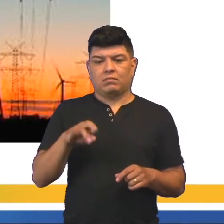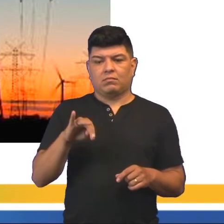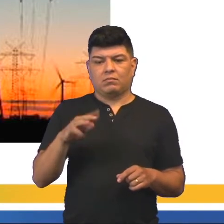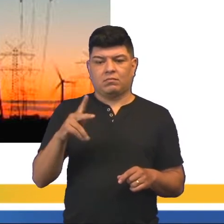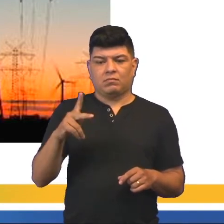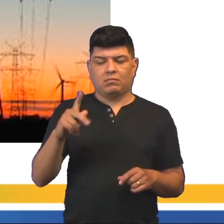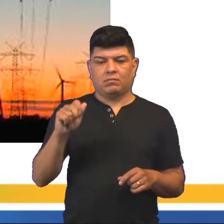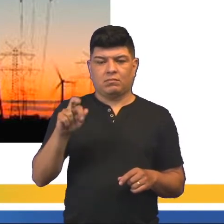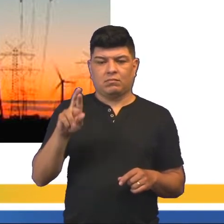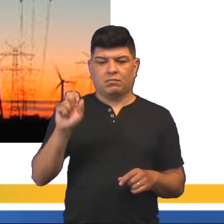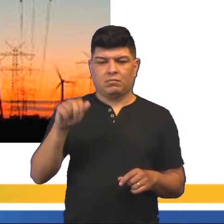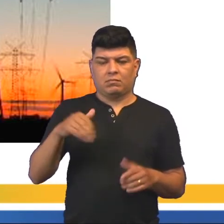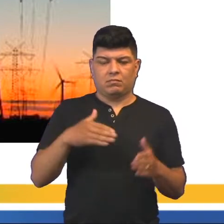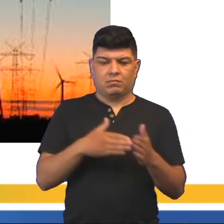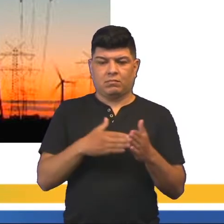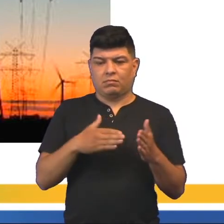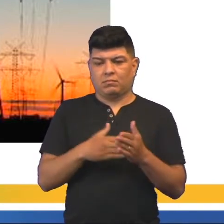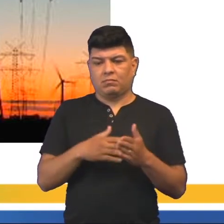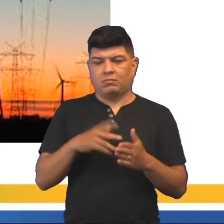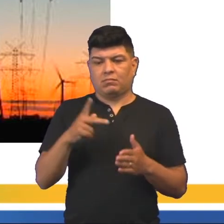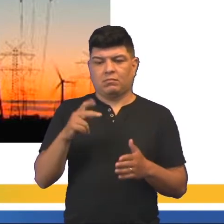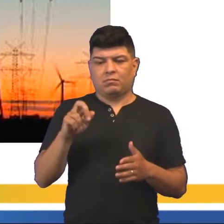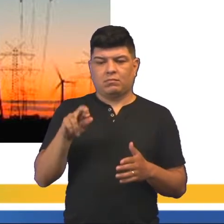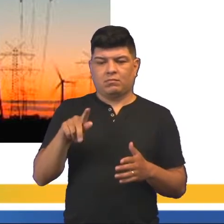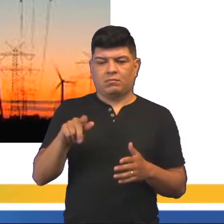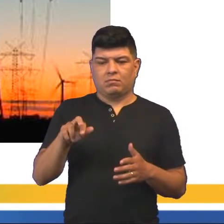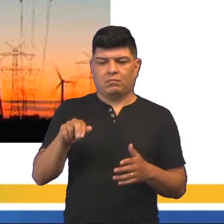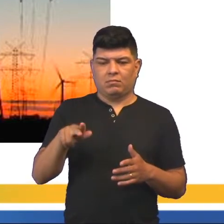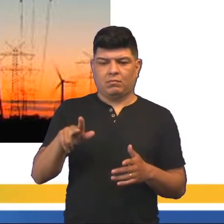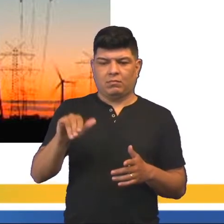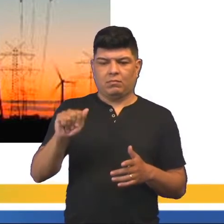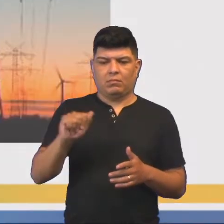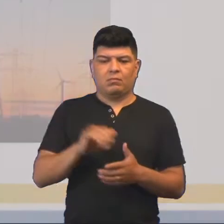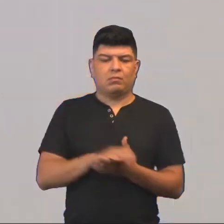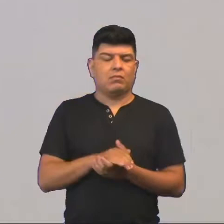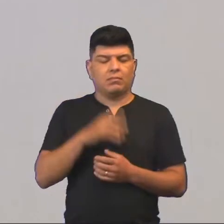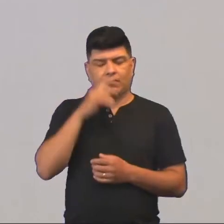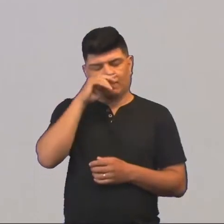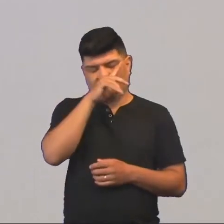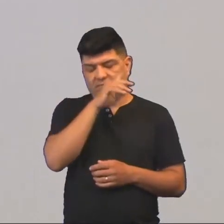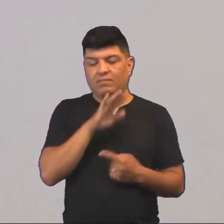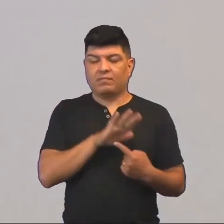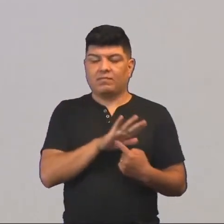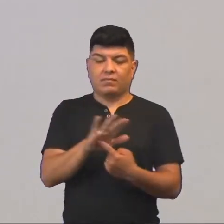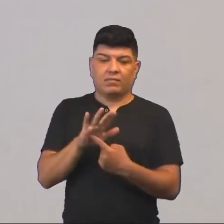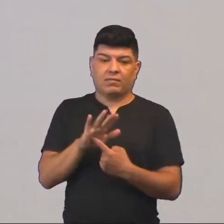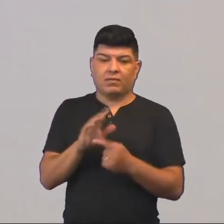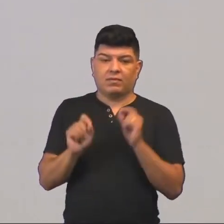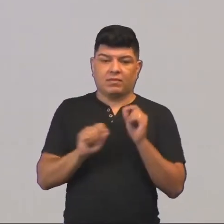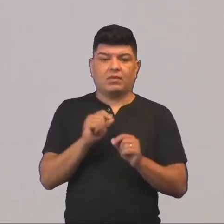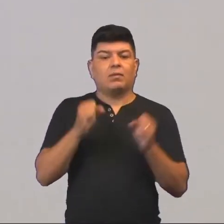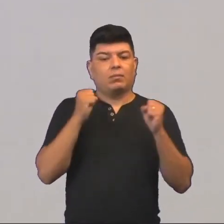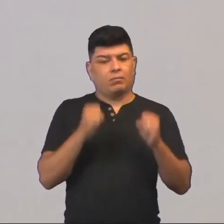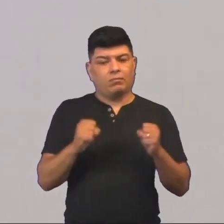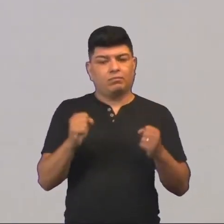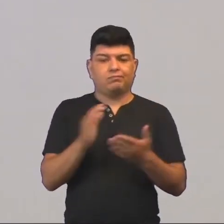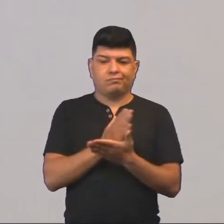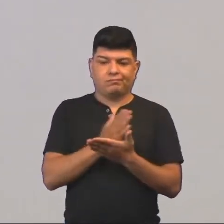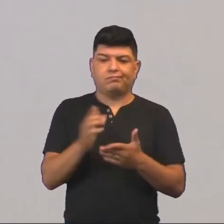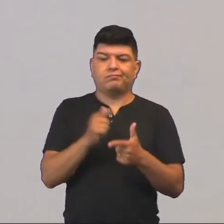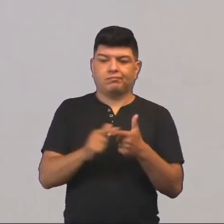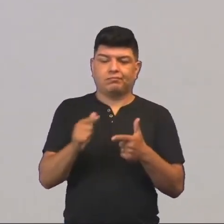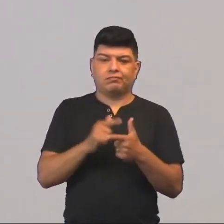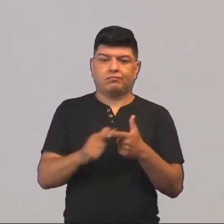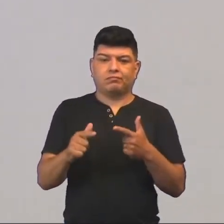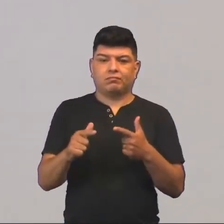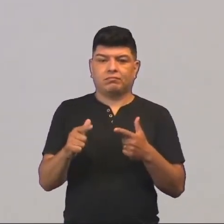Paraná, né, entre a fronteira ali do Brasil e Paraguai. Só que, lembra do que eu citei para vocês, pode trazer alguns impactos.